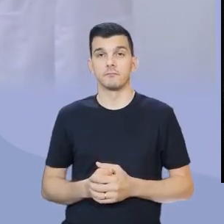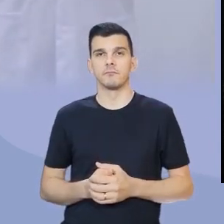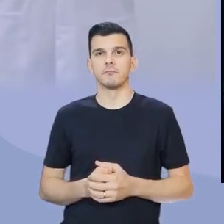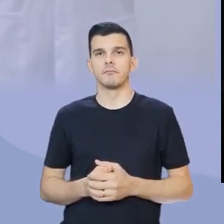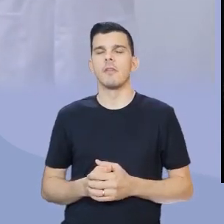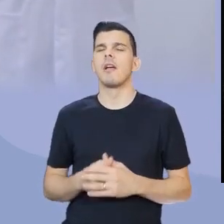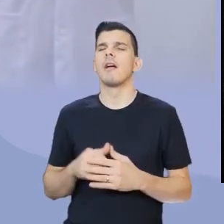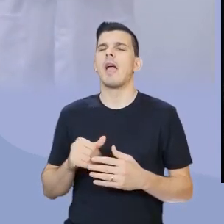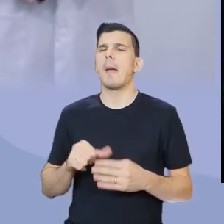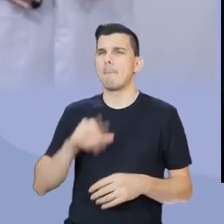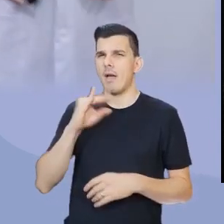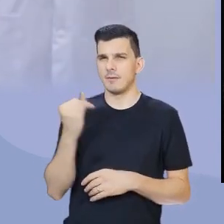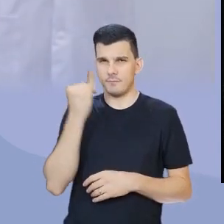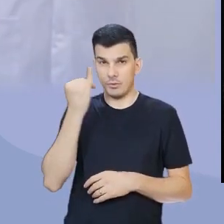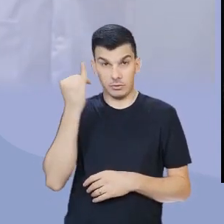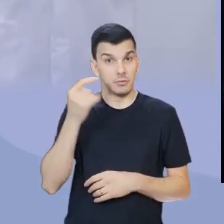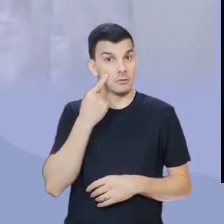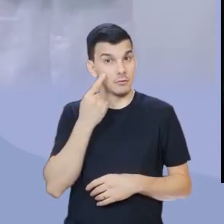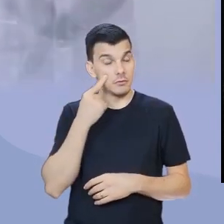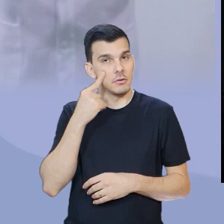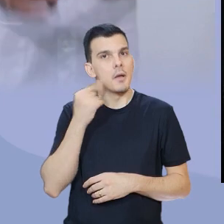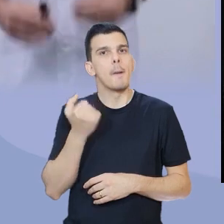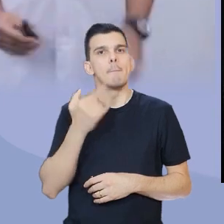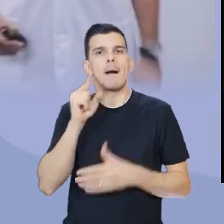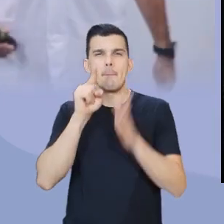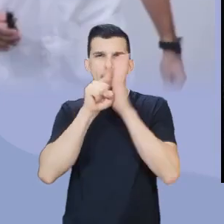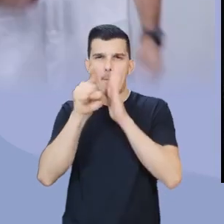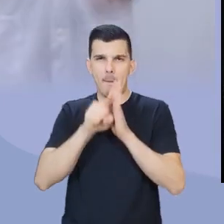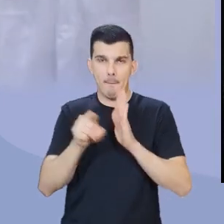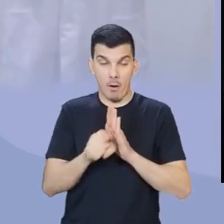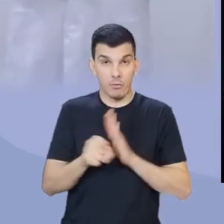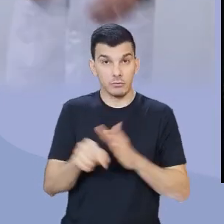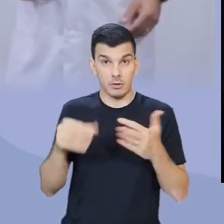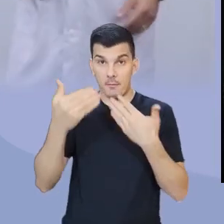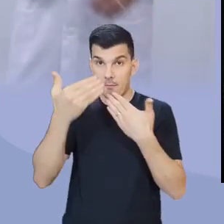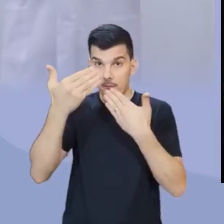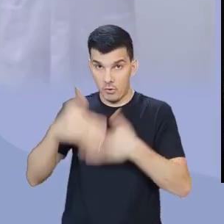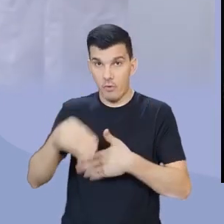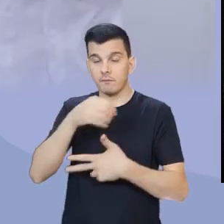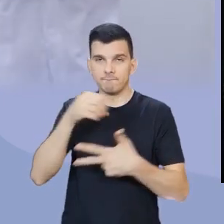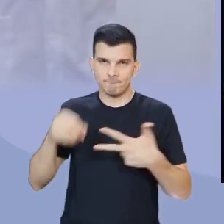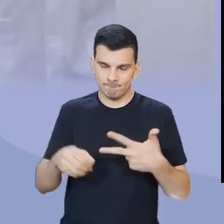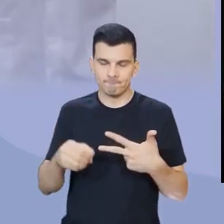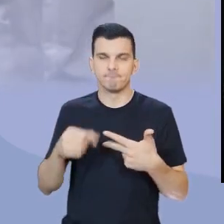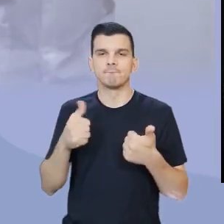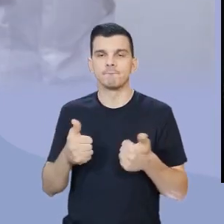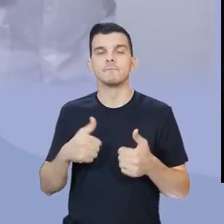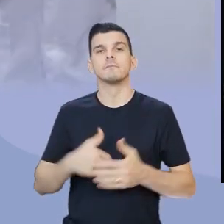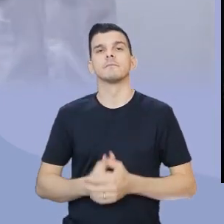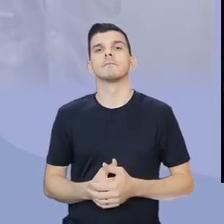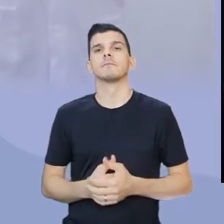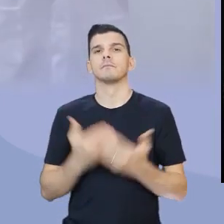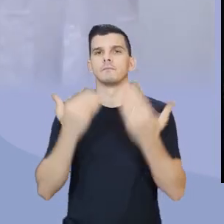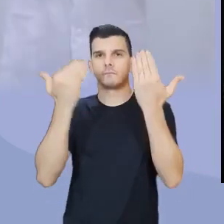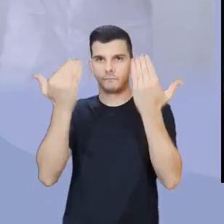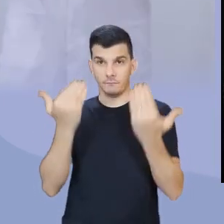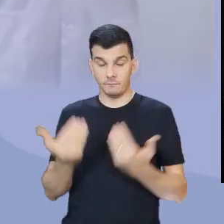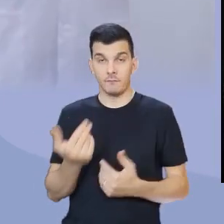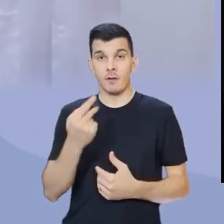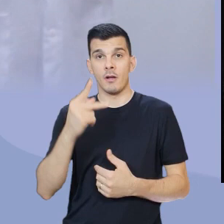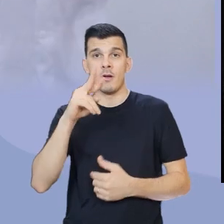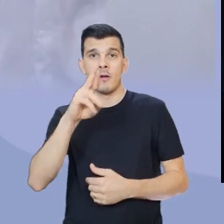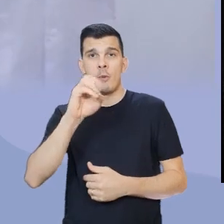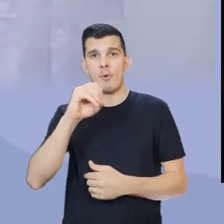mais importante da 7, onde você tem mais questões aparecendo aí nessa competência 4, proporcionalidade. Quando